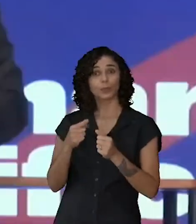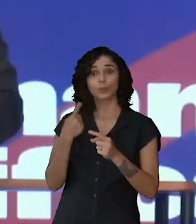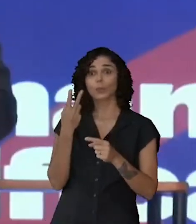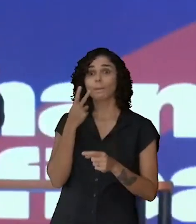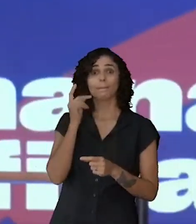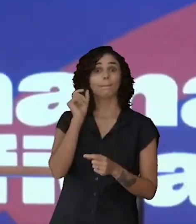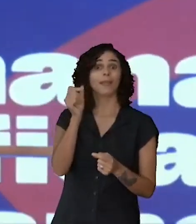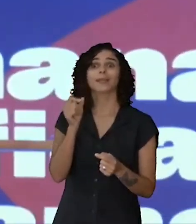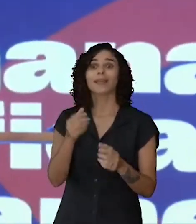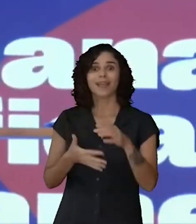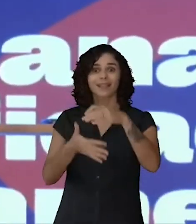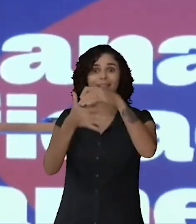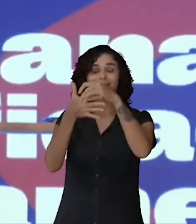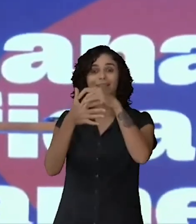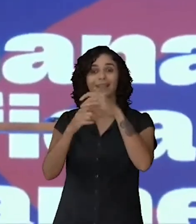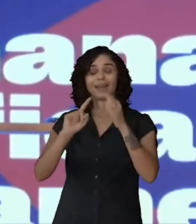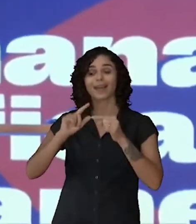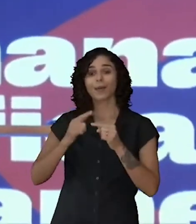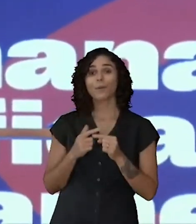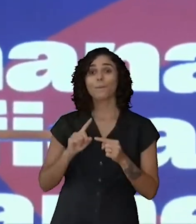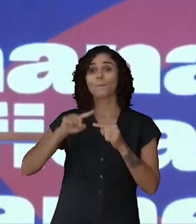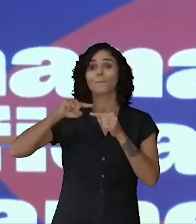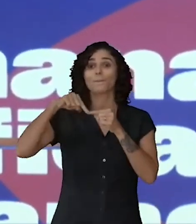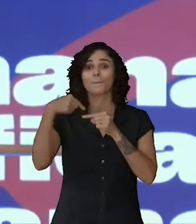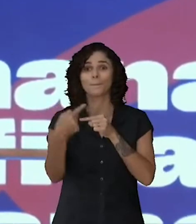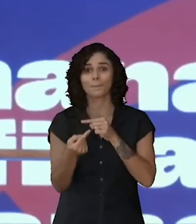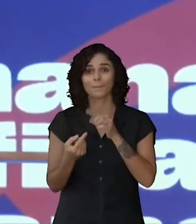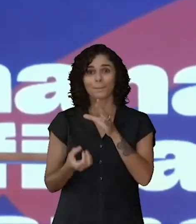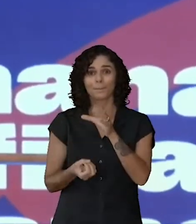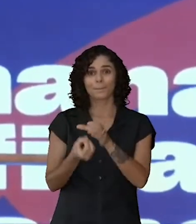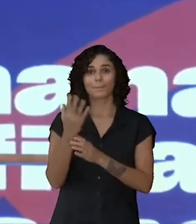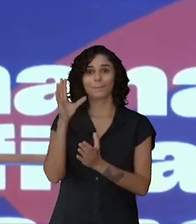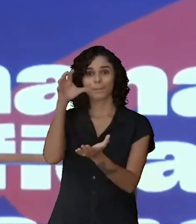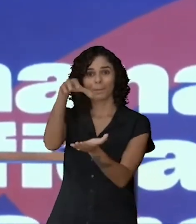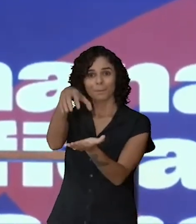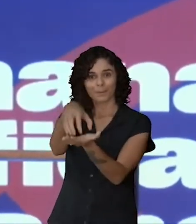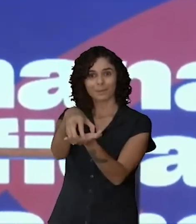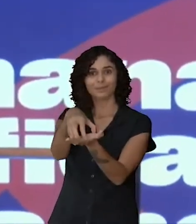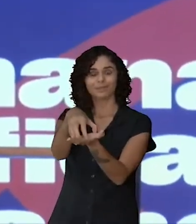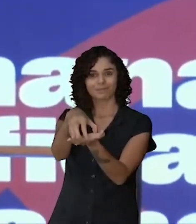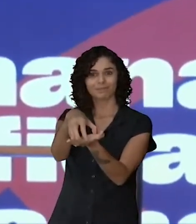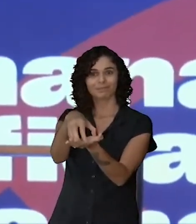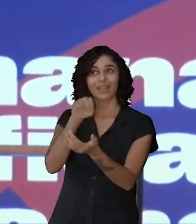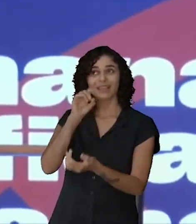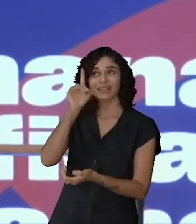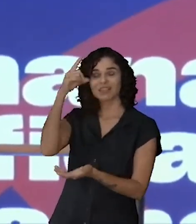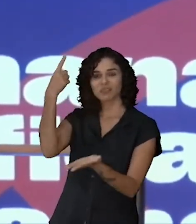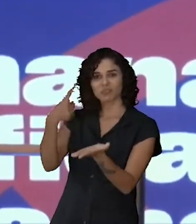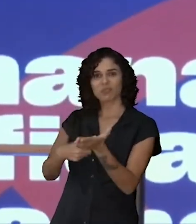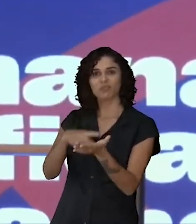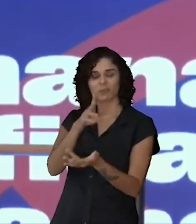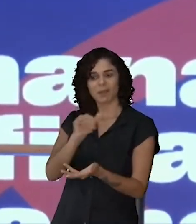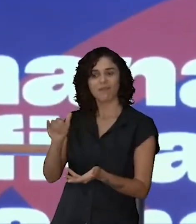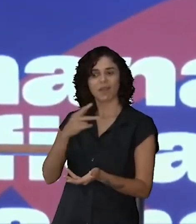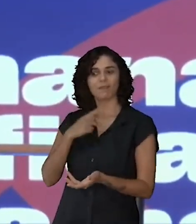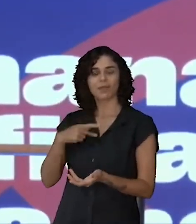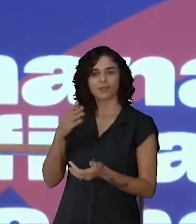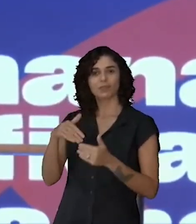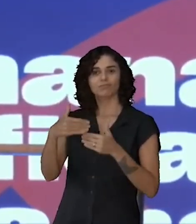campus. E quando chegar ele, Deus confirmando, eles serão os pastores do novo campus. Mas tem